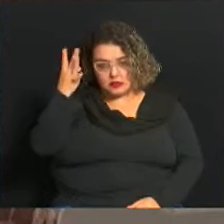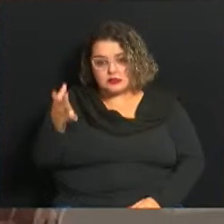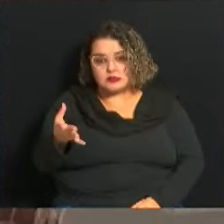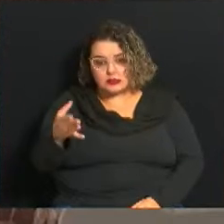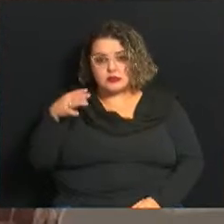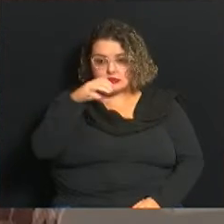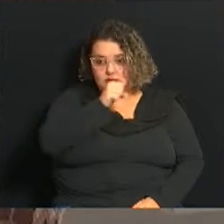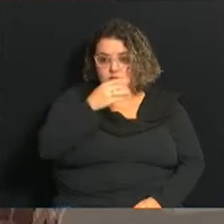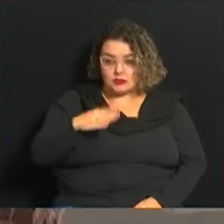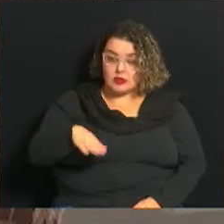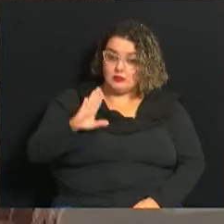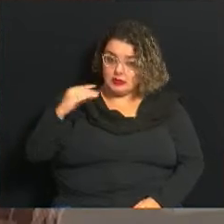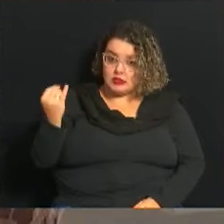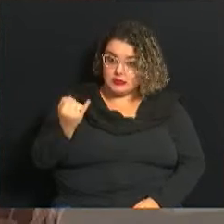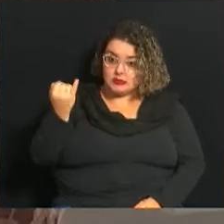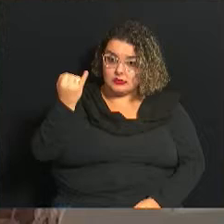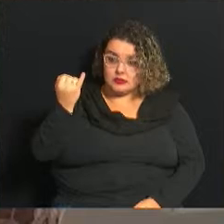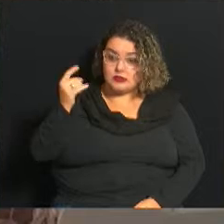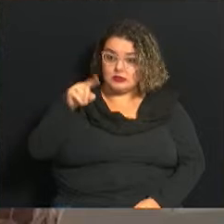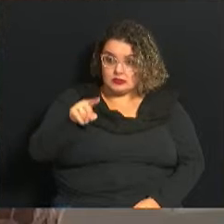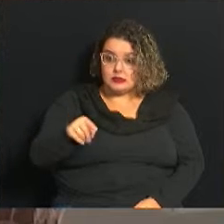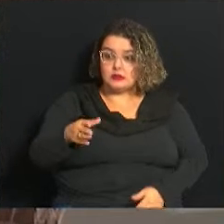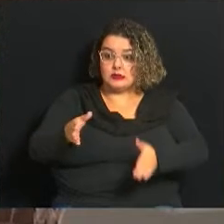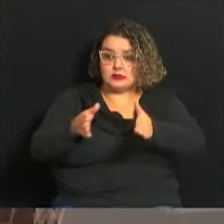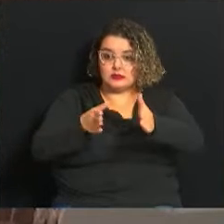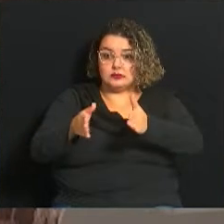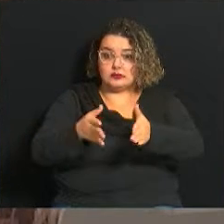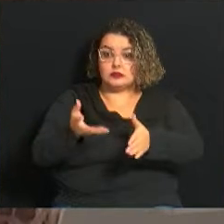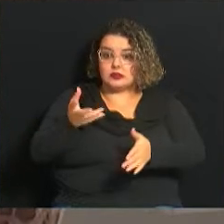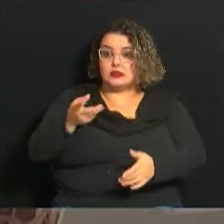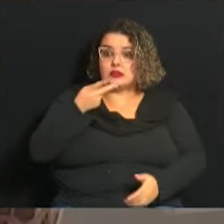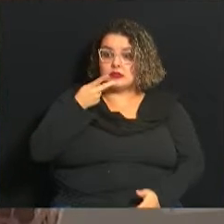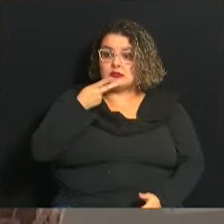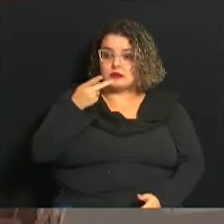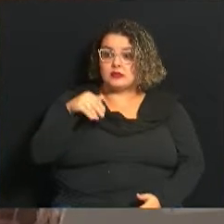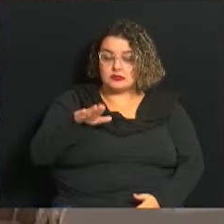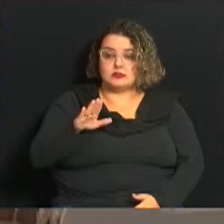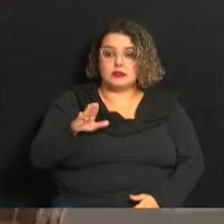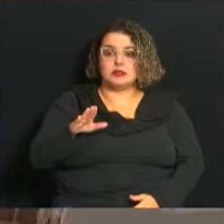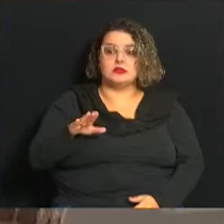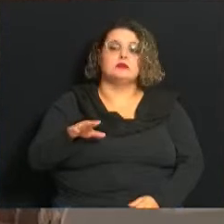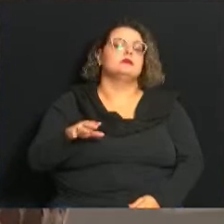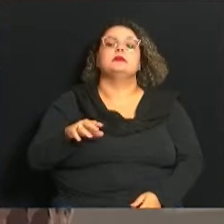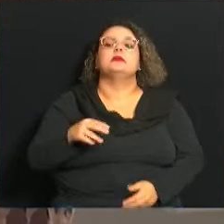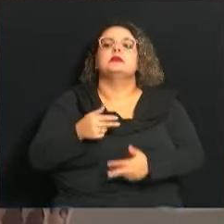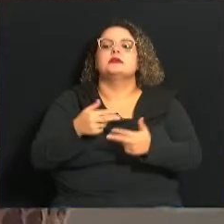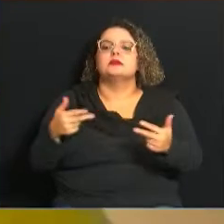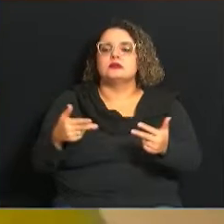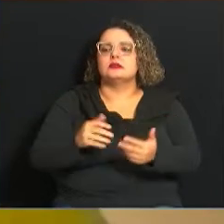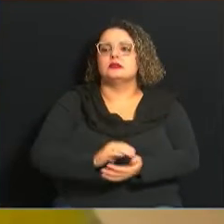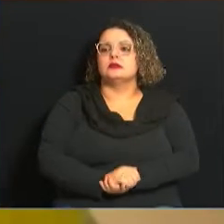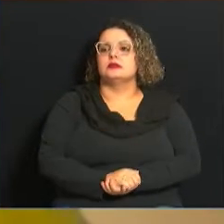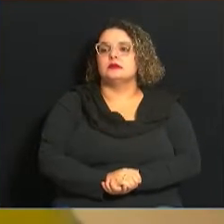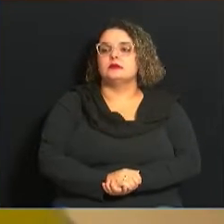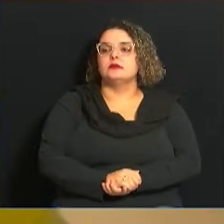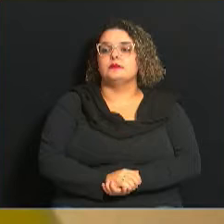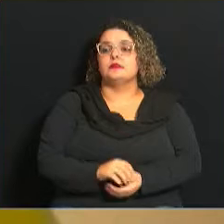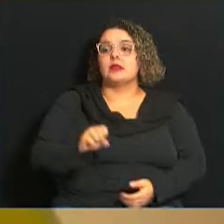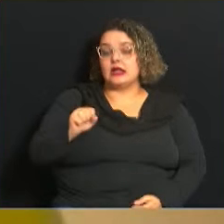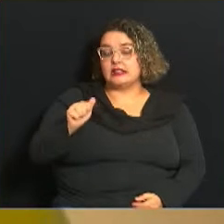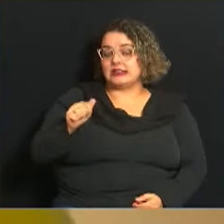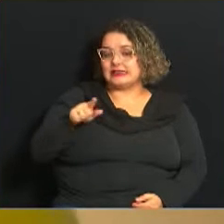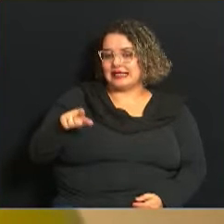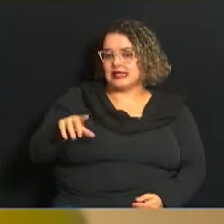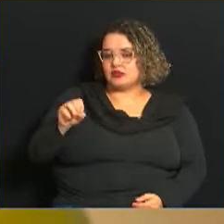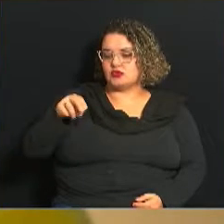mais importante por conta justamente desse período, né? Gostaria que você falasse um pouco sobre isso. Com certeza. Então, assim, a sazonalidade, né, que é esse